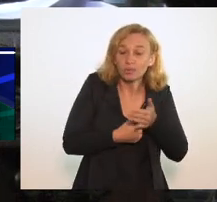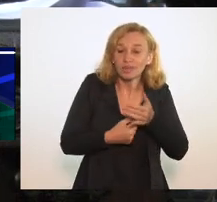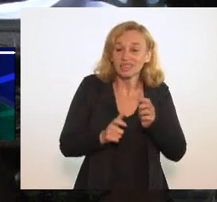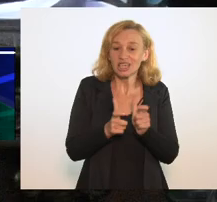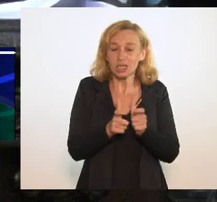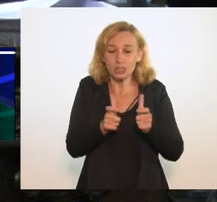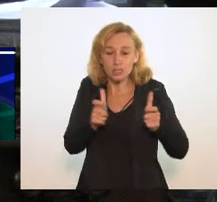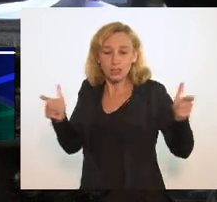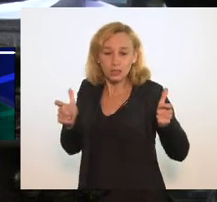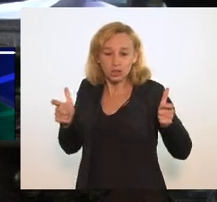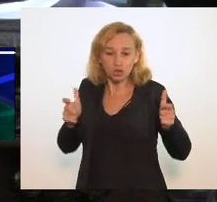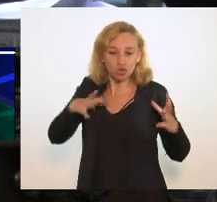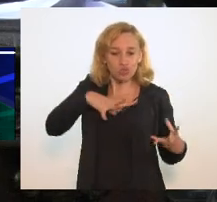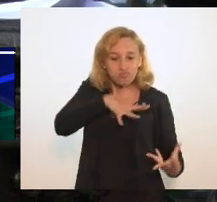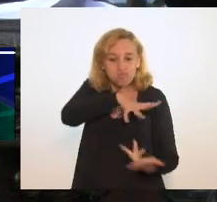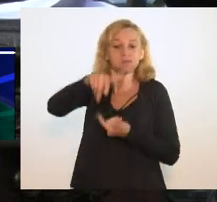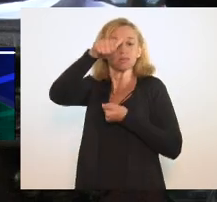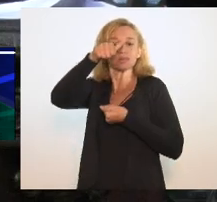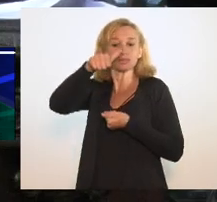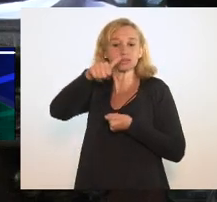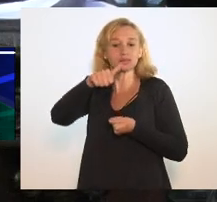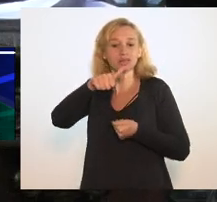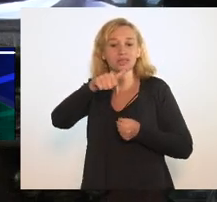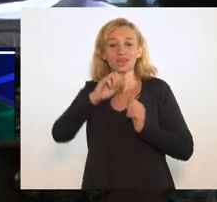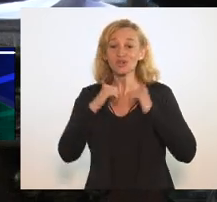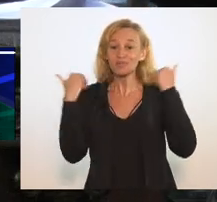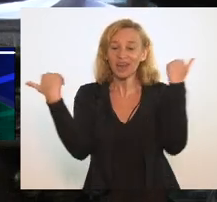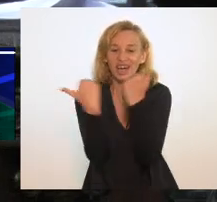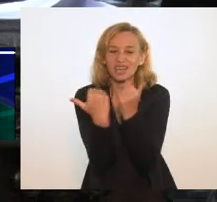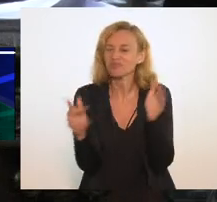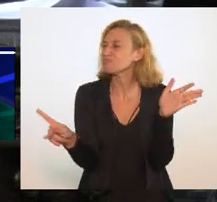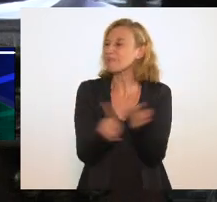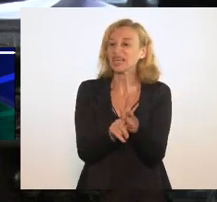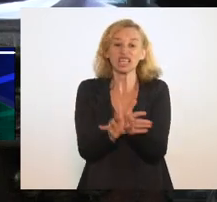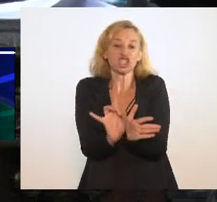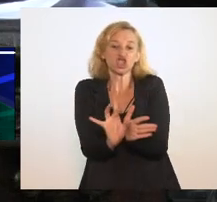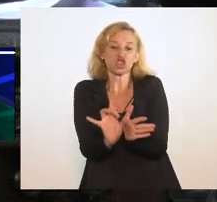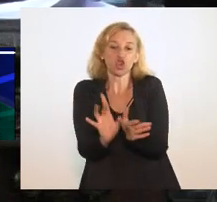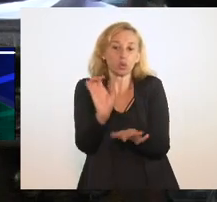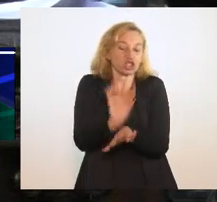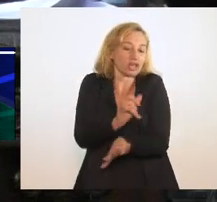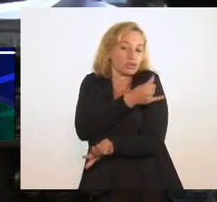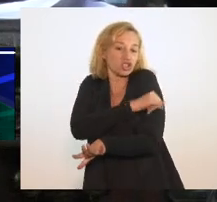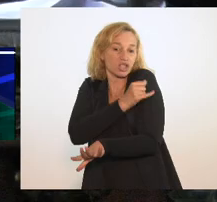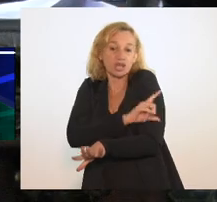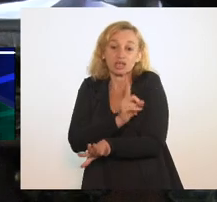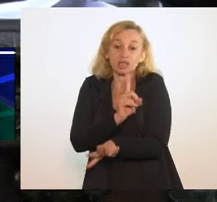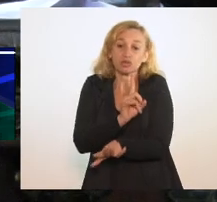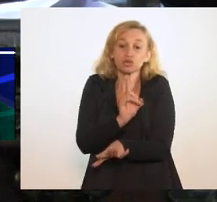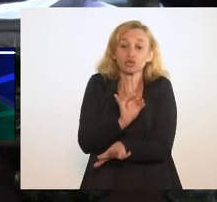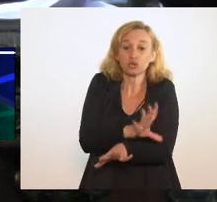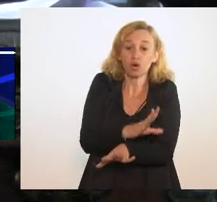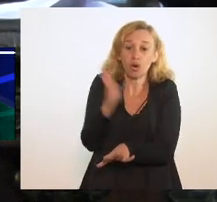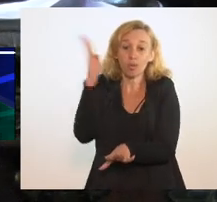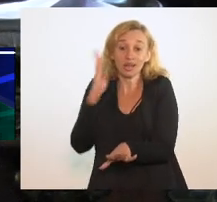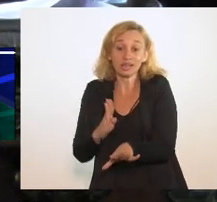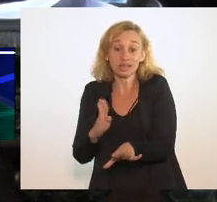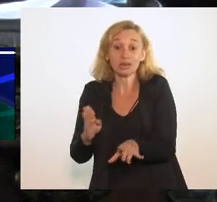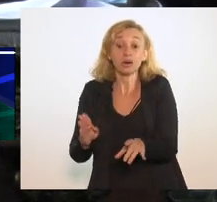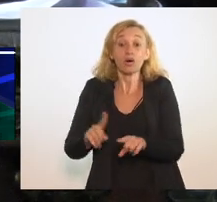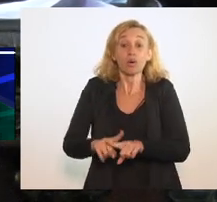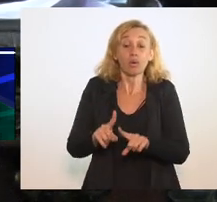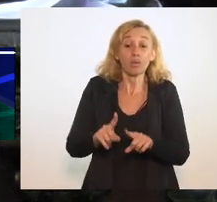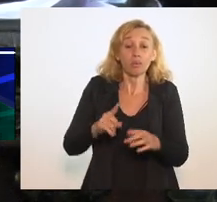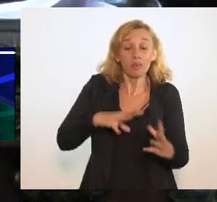da ocasião do planeta. E o Maracanã não pertence só ao estado do Rio de Janeiro e nem só ao Brasil. O Maracanã é